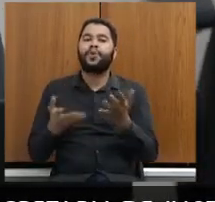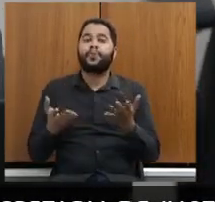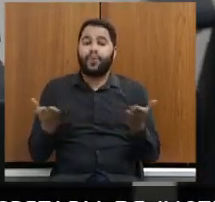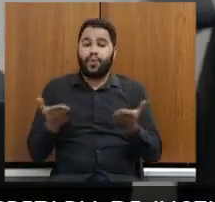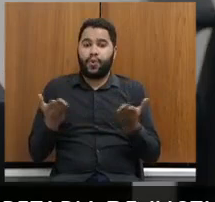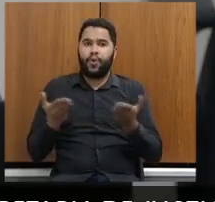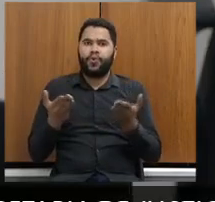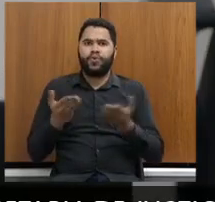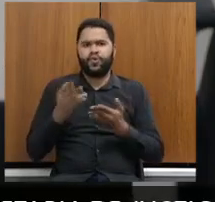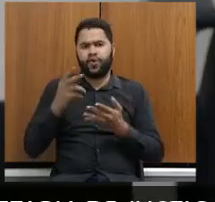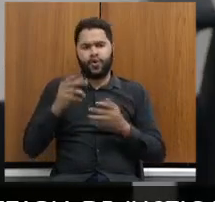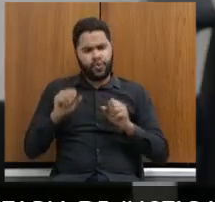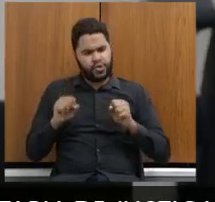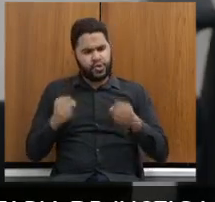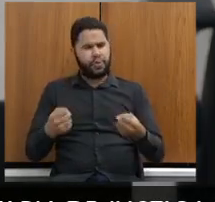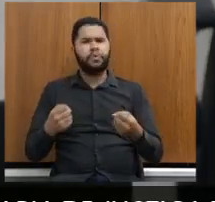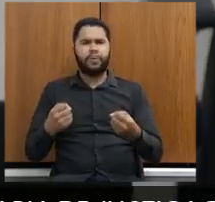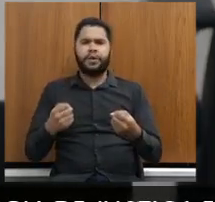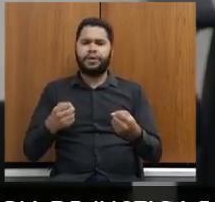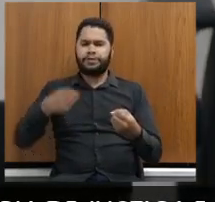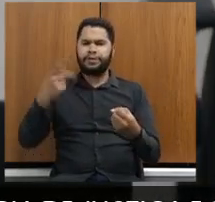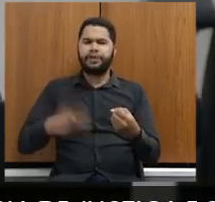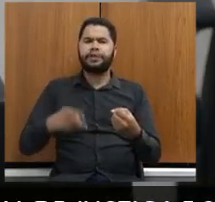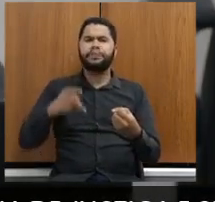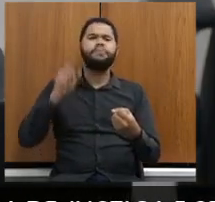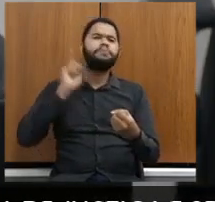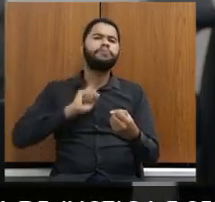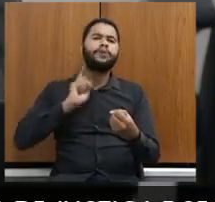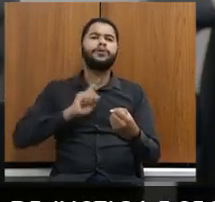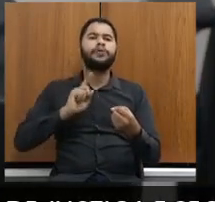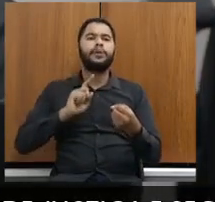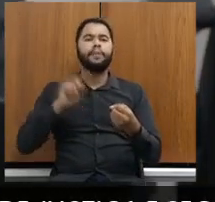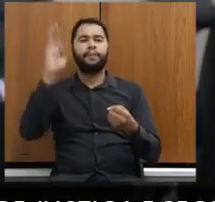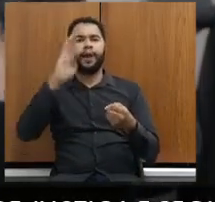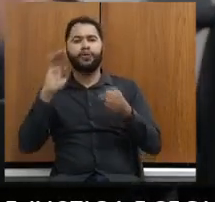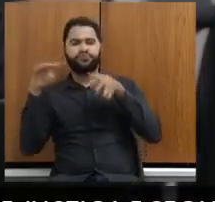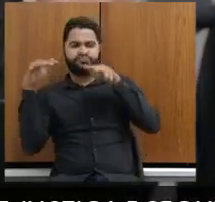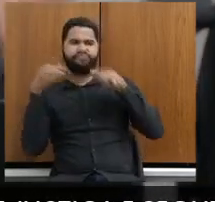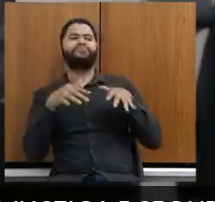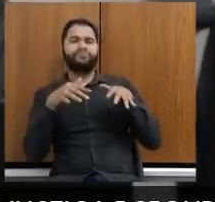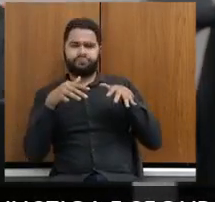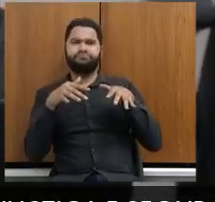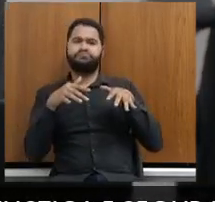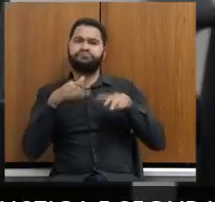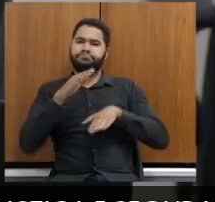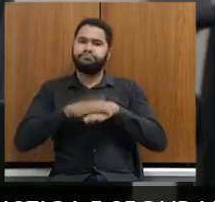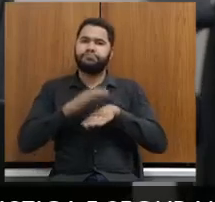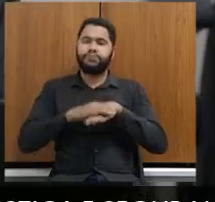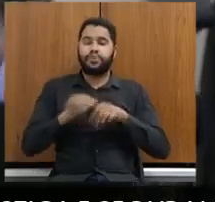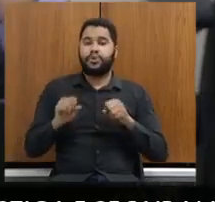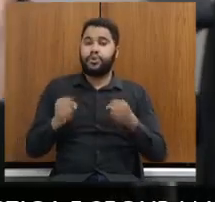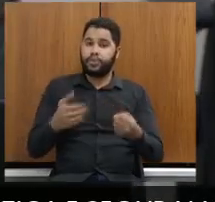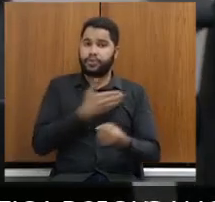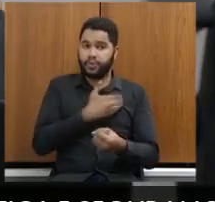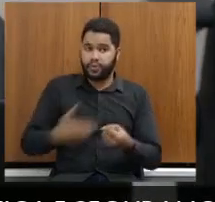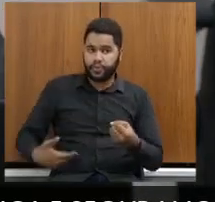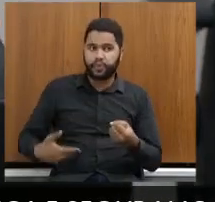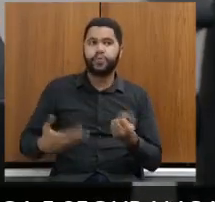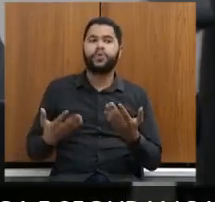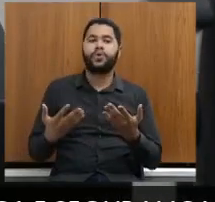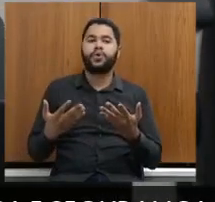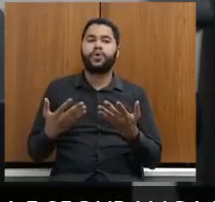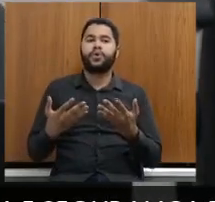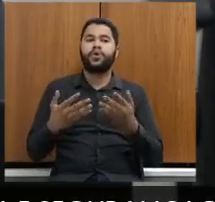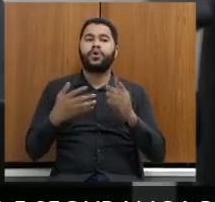hoje são reconhecidos pelo Brasil em destaque na questão da Segurança Pública baixar